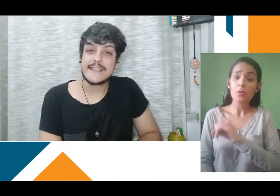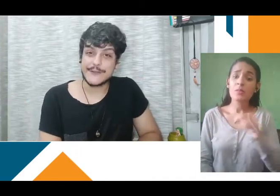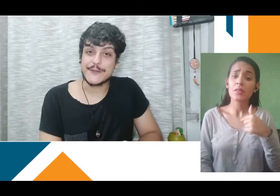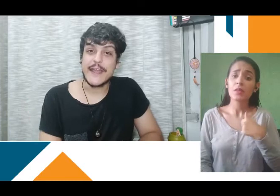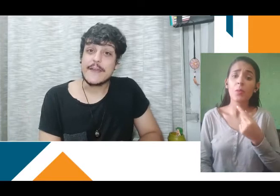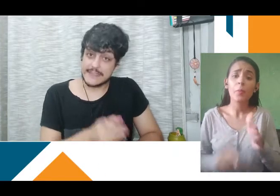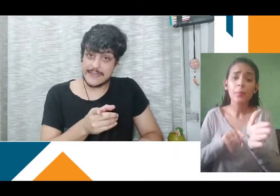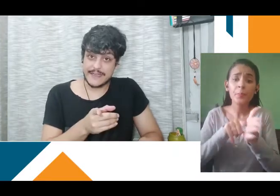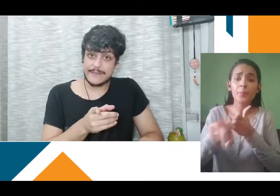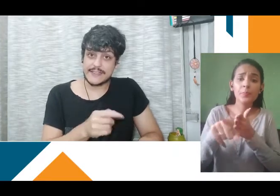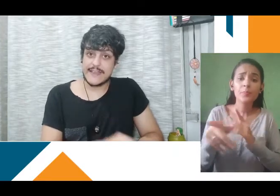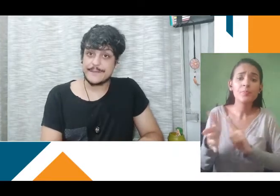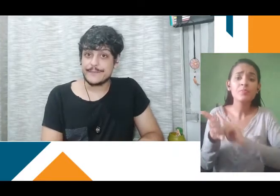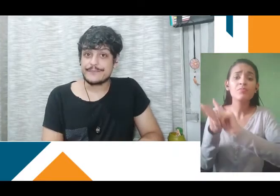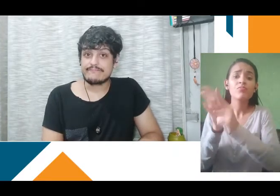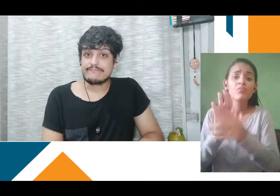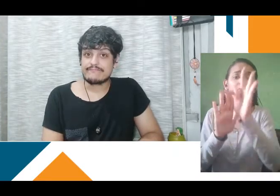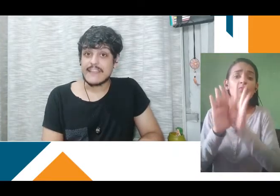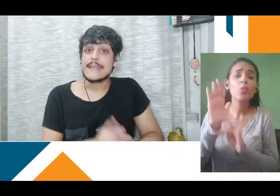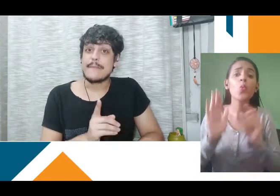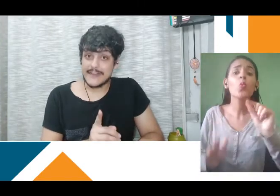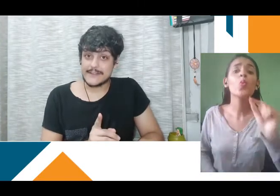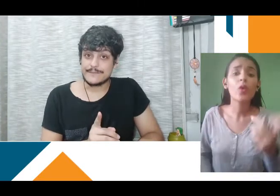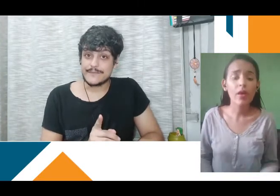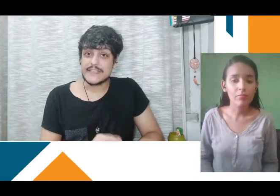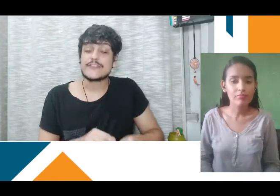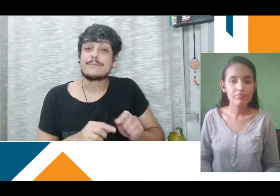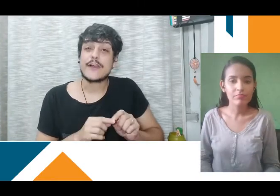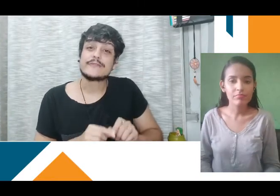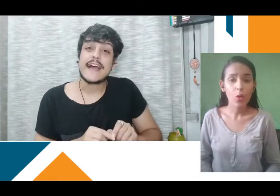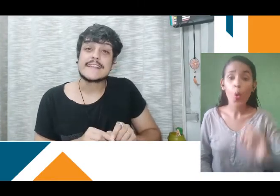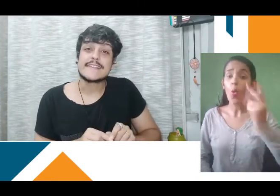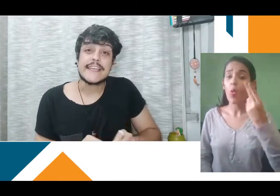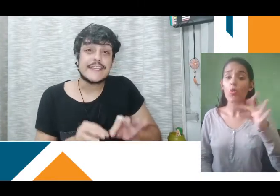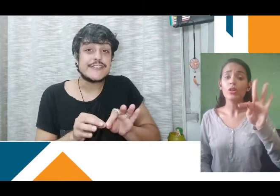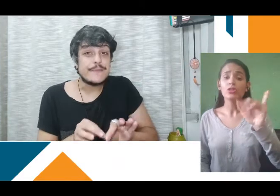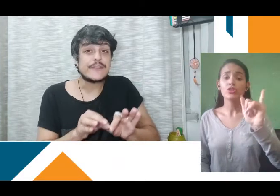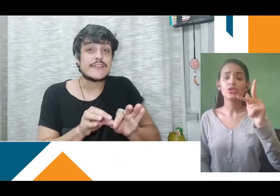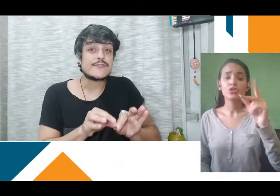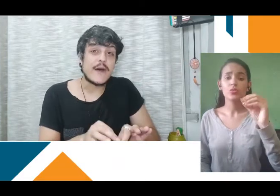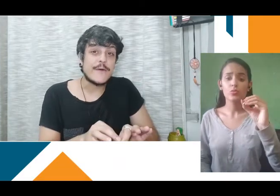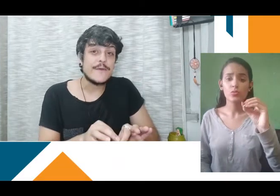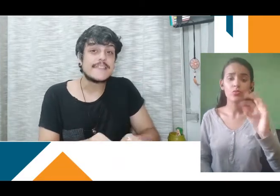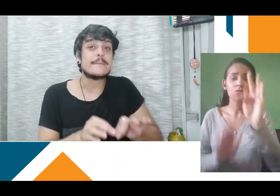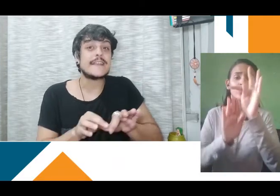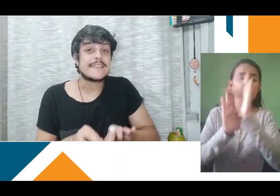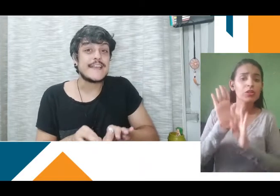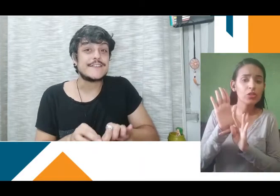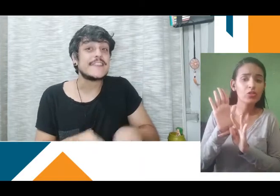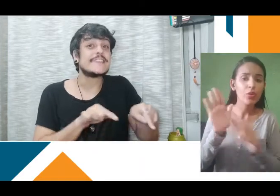textual é esse texto, você saberia me dizer? E mais, se eu te perguntasse que tipo textual